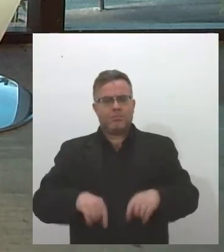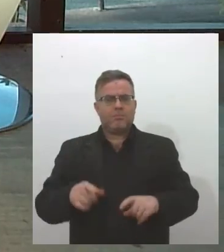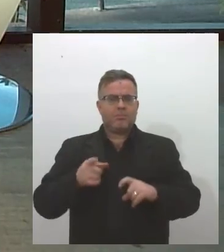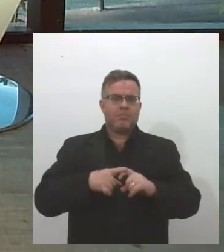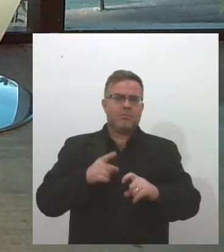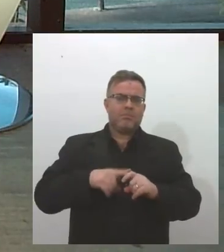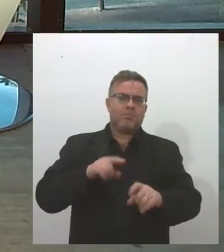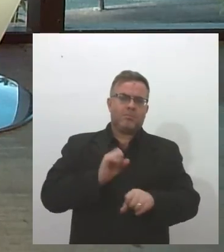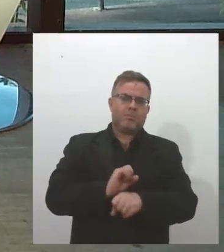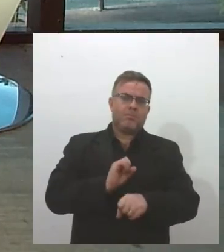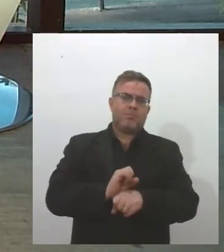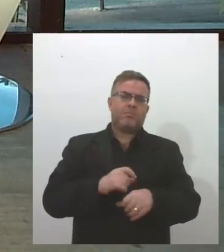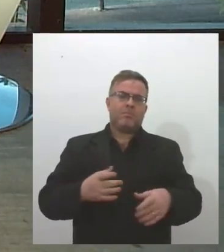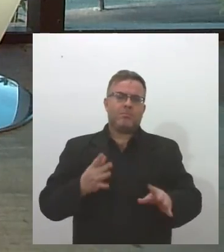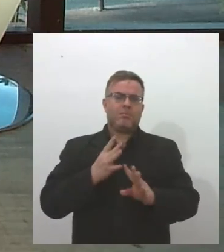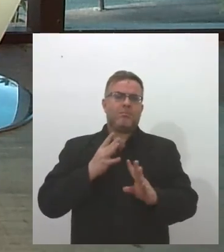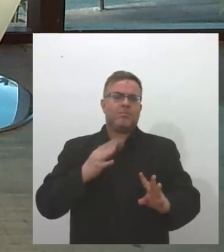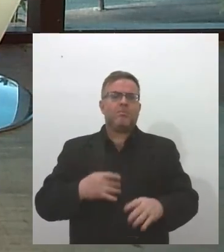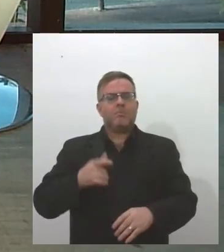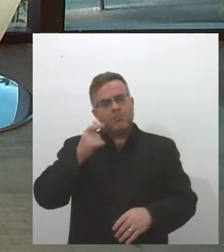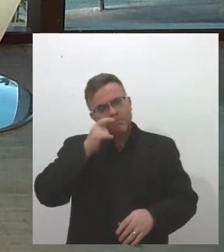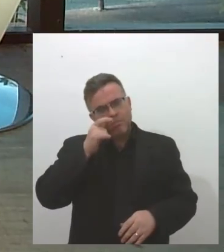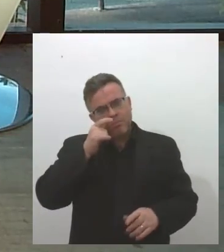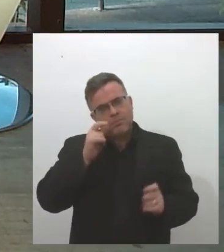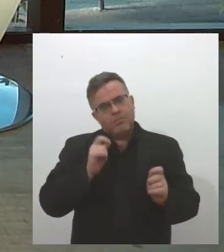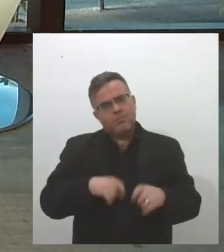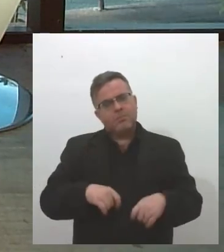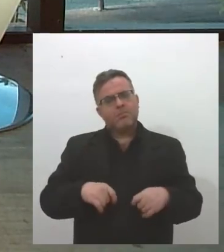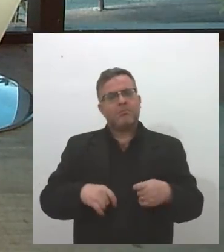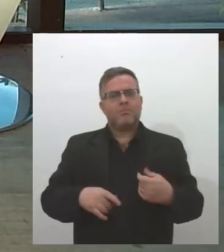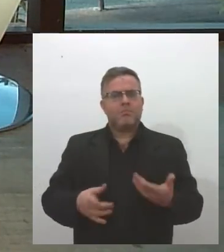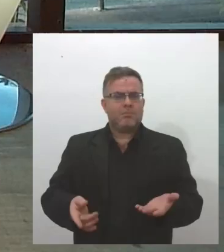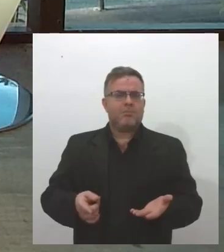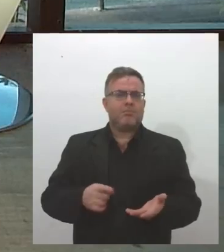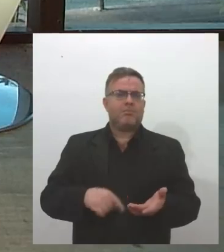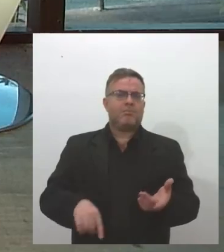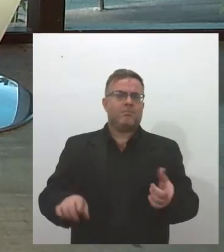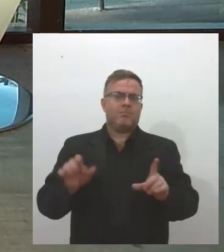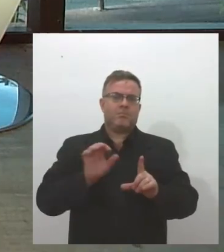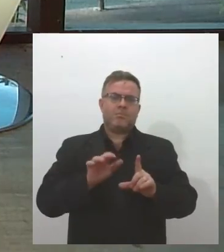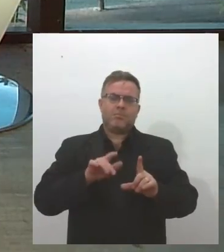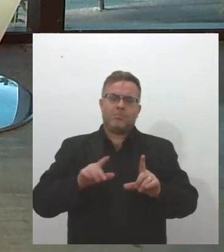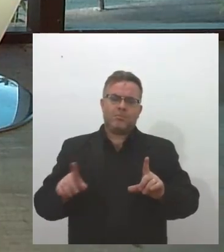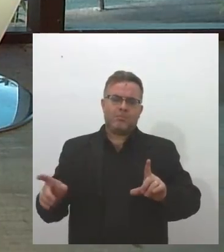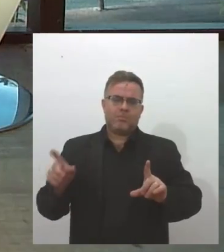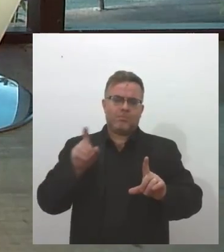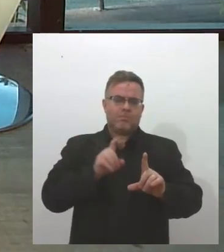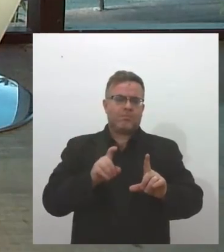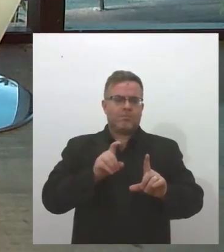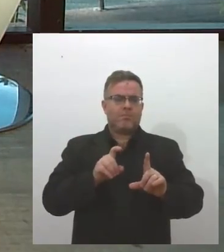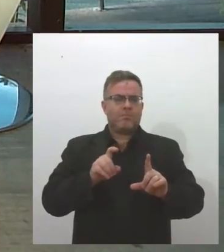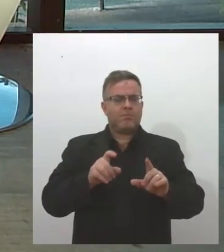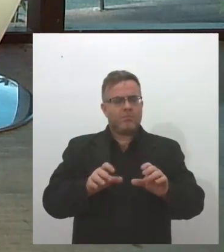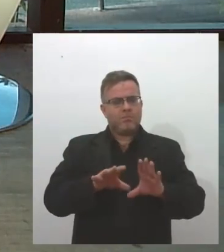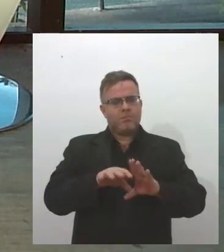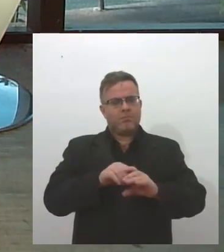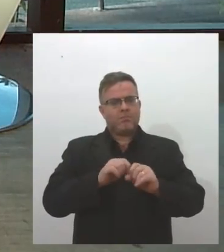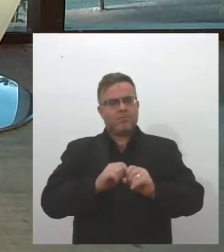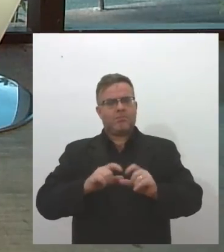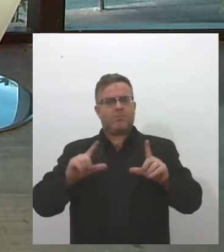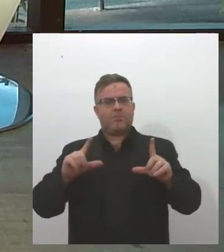para ser atendido, também coladinho aqui pelo YouTube, então esse QR Code aí é uma mão na roda, só apontar a câmera que já vai direto. Eu